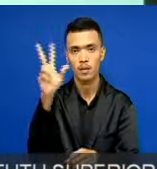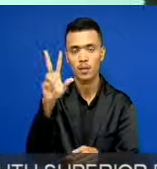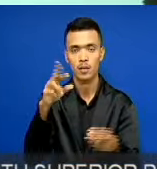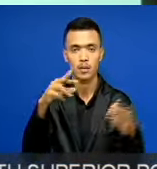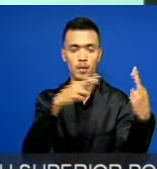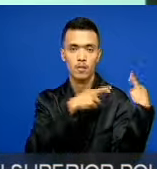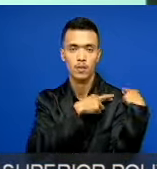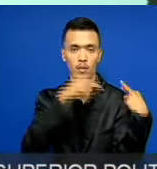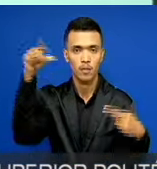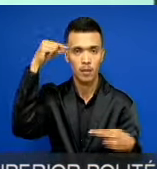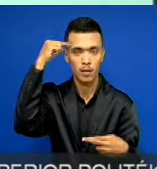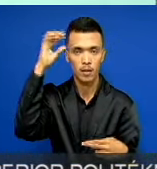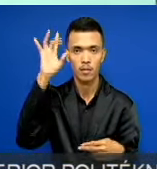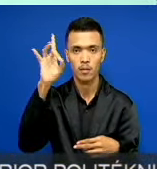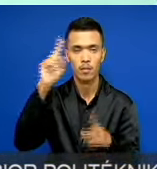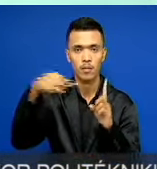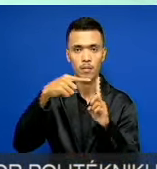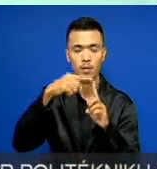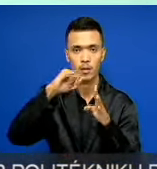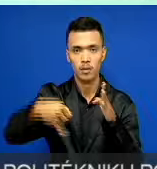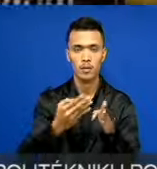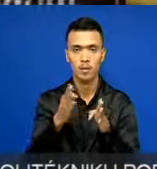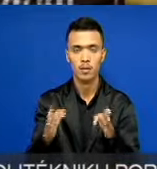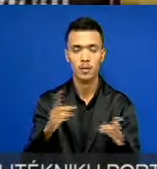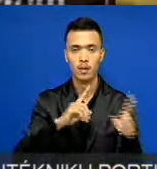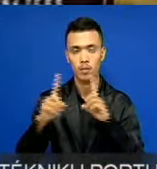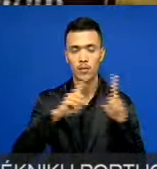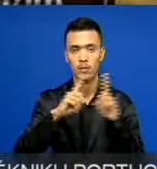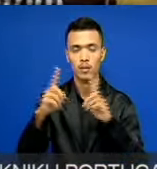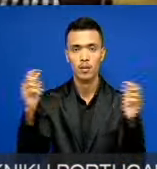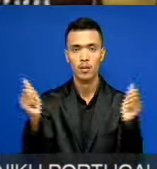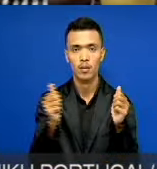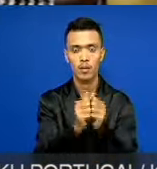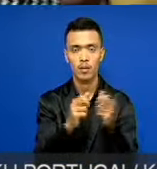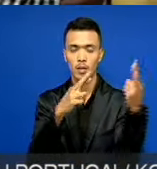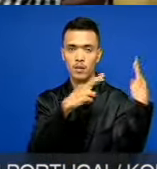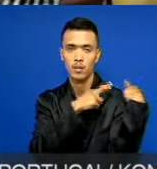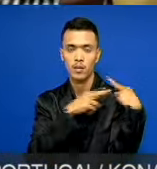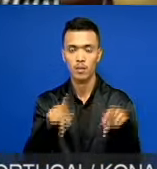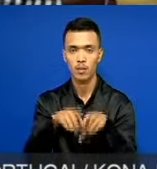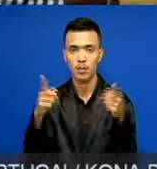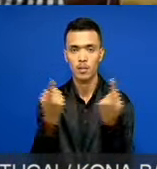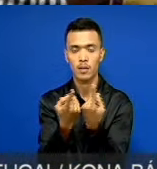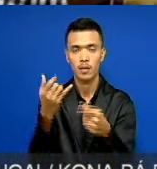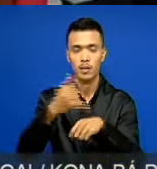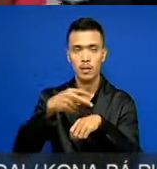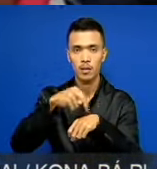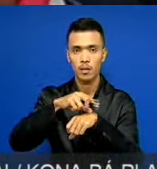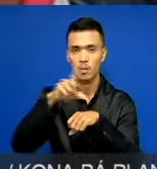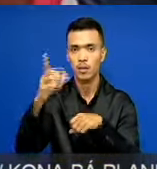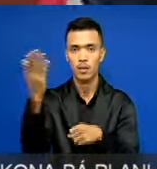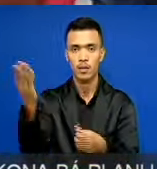oitavo governo. Banhira jornalista Artetele confirma que está o neo responsável companhia internacional Huasquita Cária e